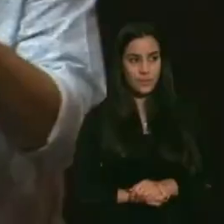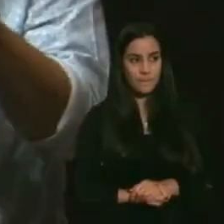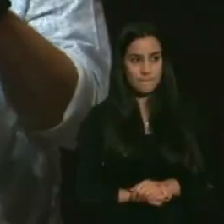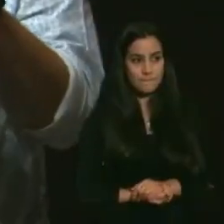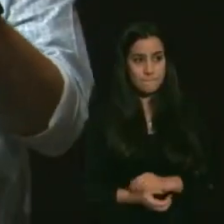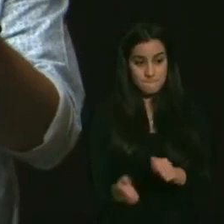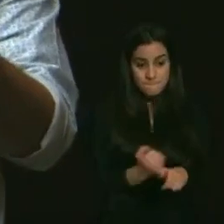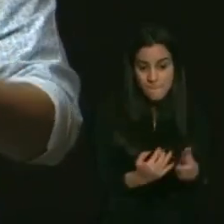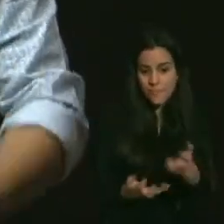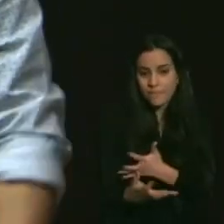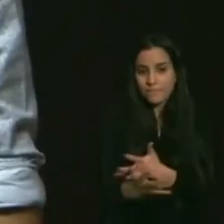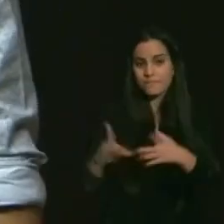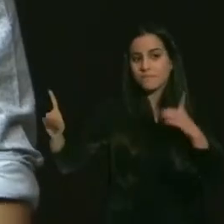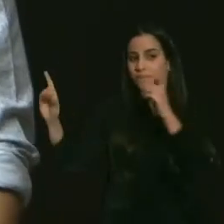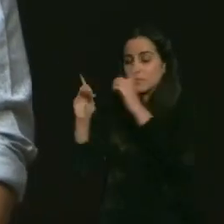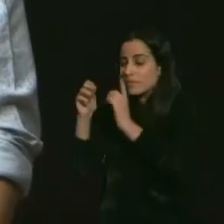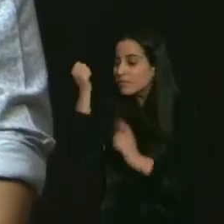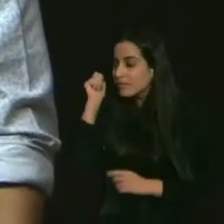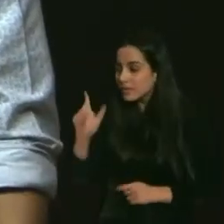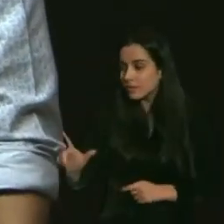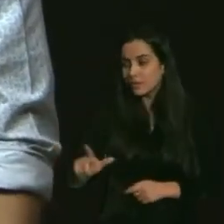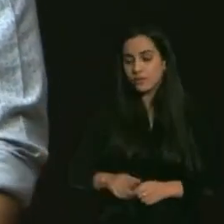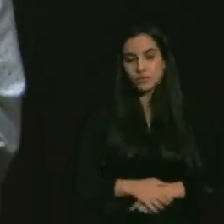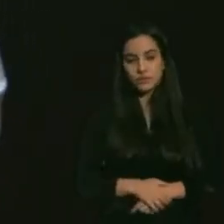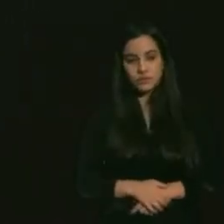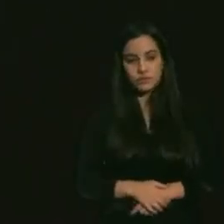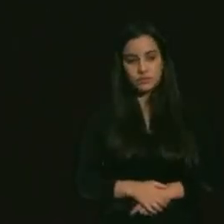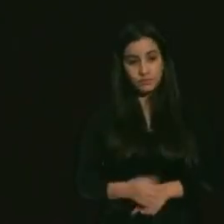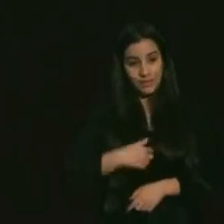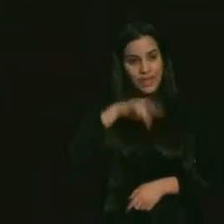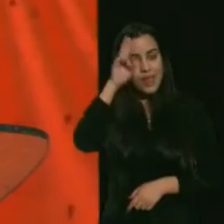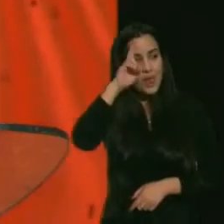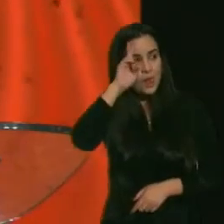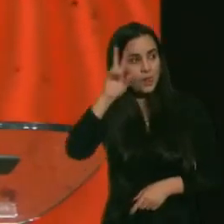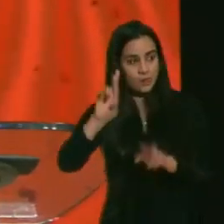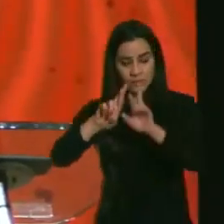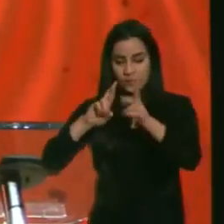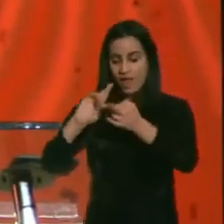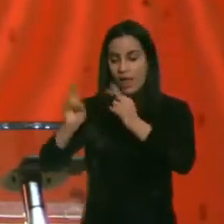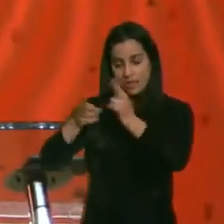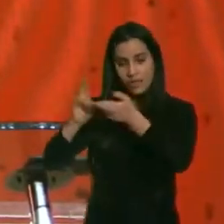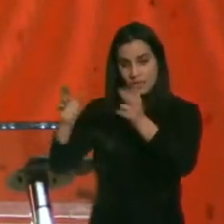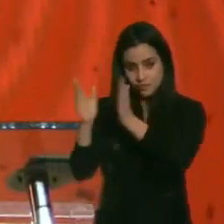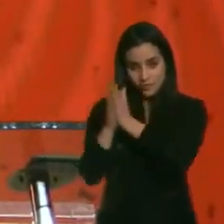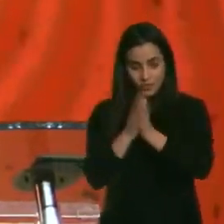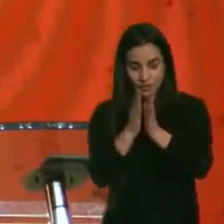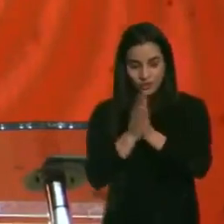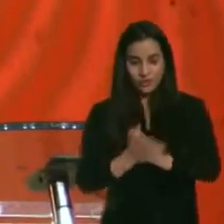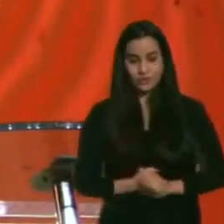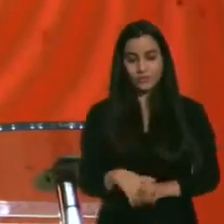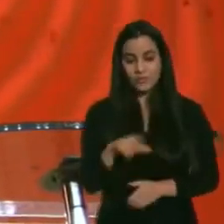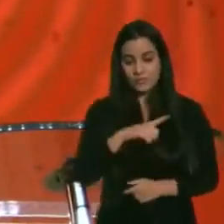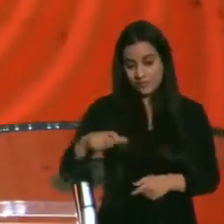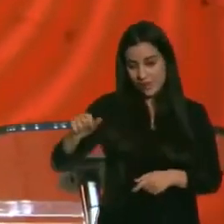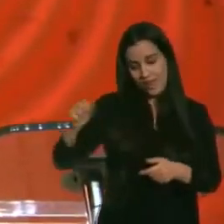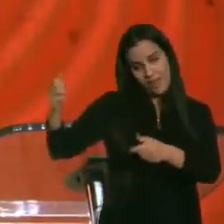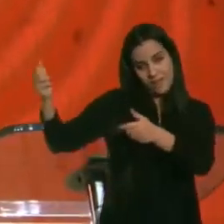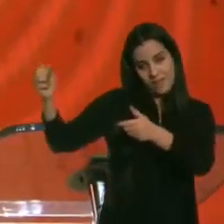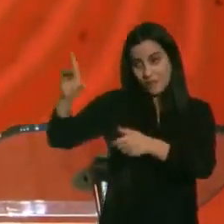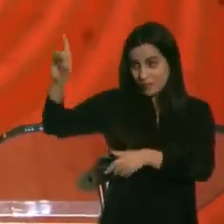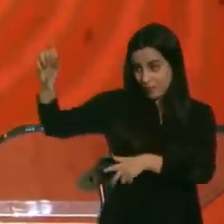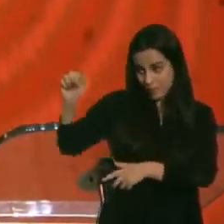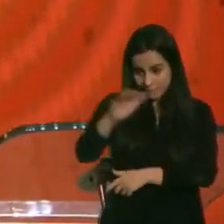ansioso por mais um encontro. Eu lembro das reuniões de oração, onde a visitação de Deus chegava.